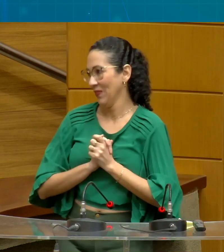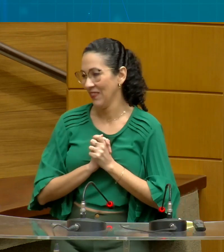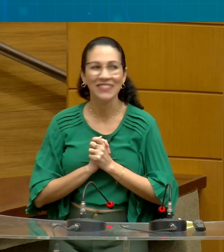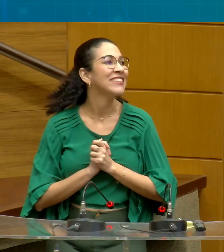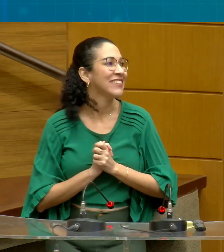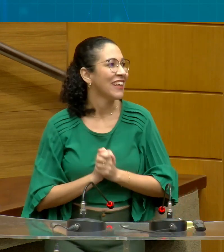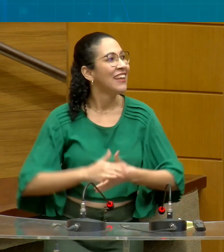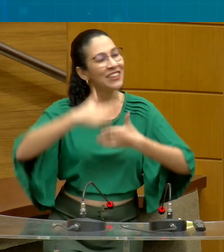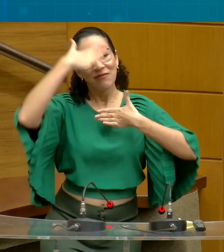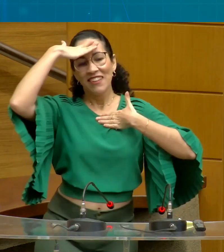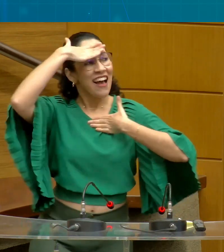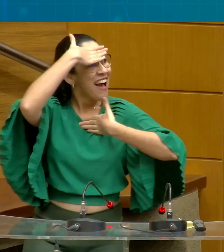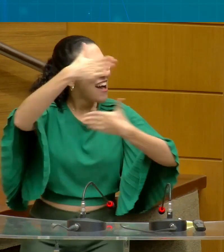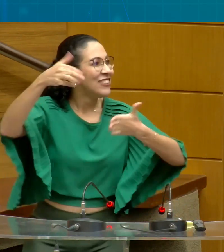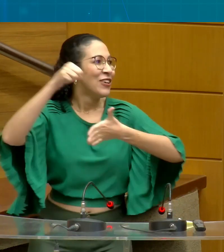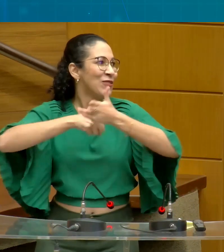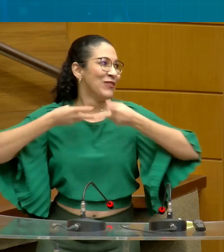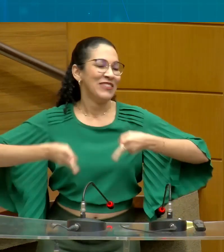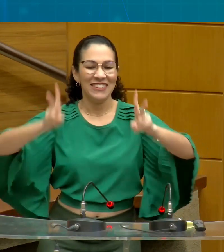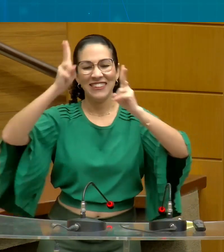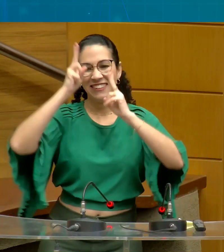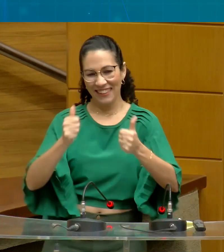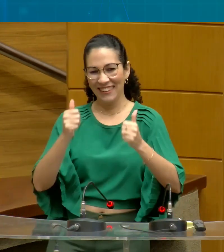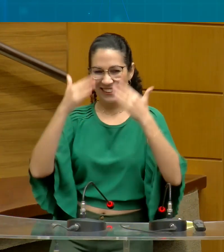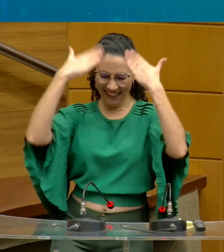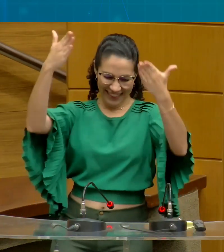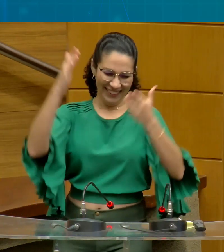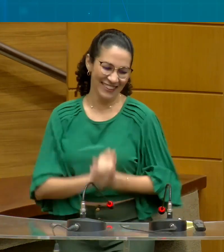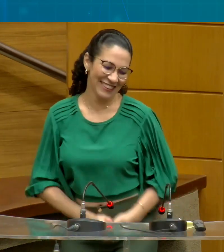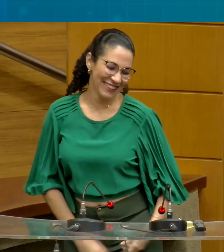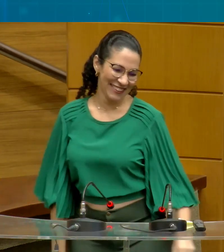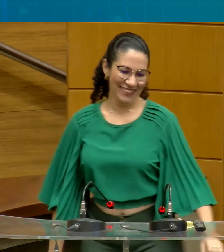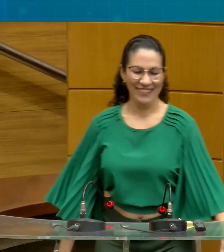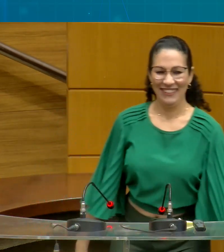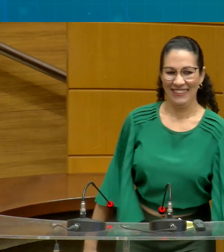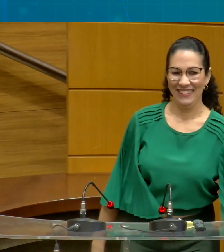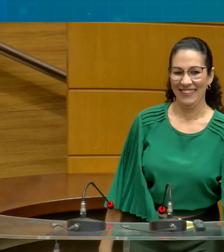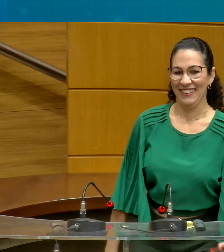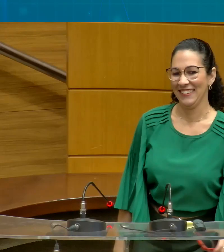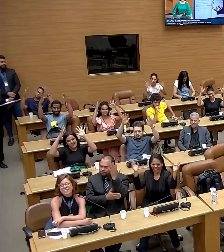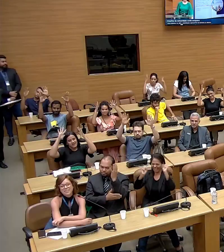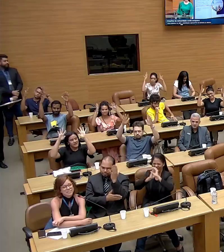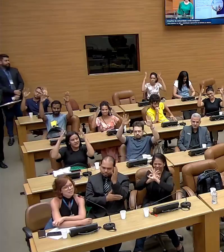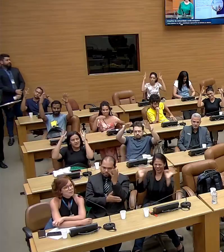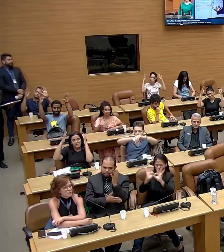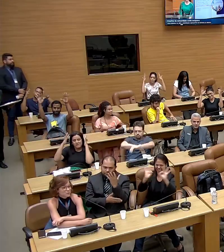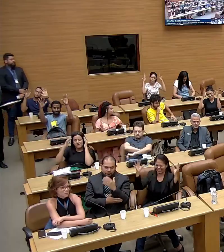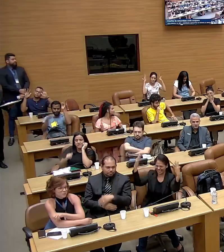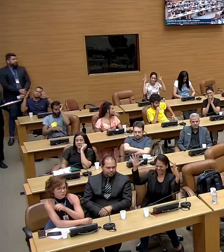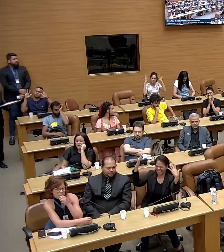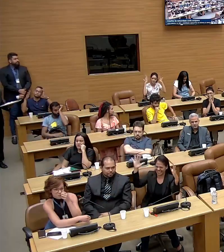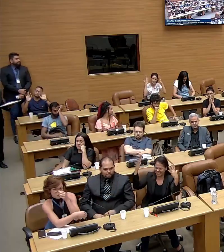né? Para ter esse apoio. Precisamos demais. Então, agradeço muito a vocês. Muito obrigada.